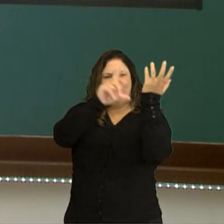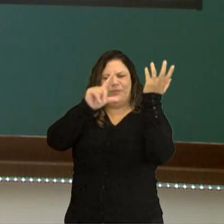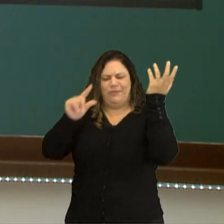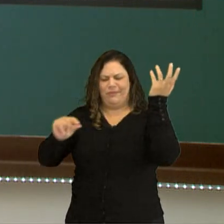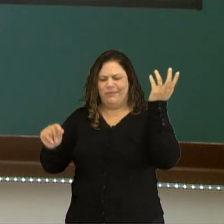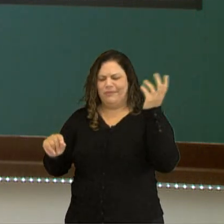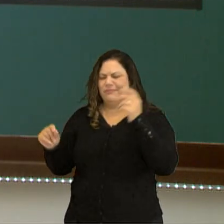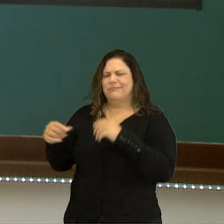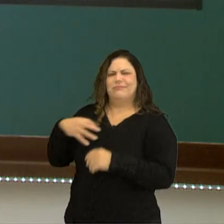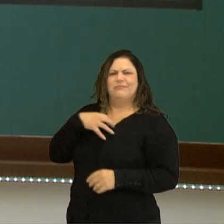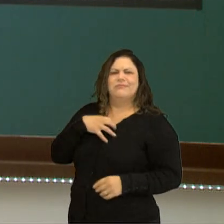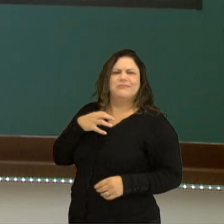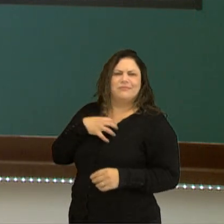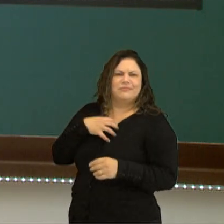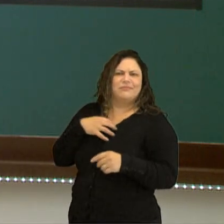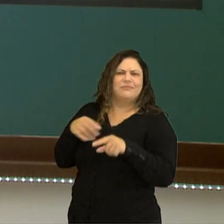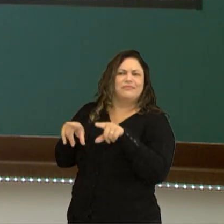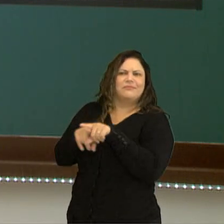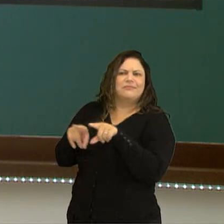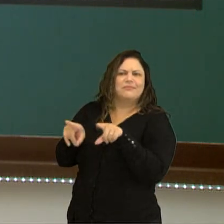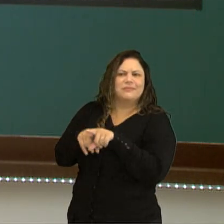ela tem...